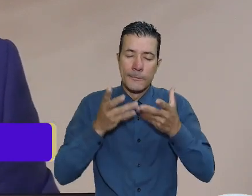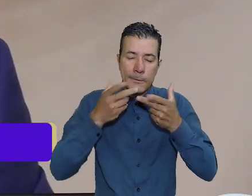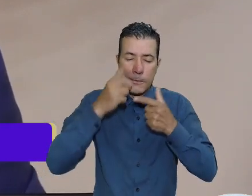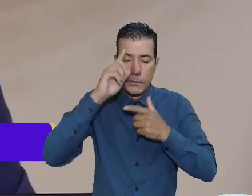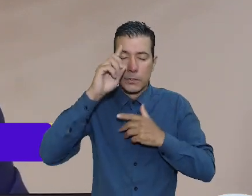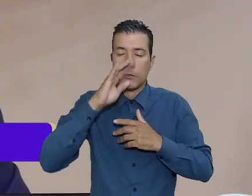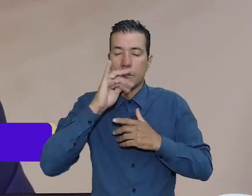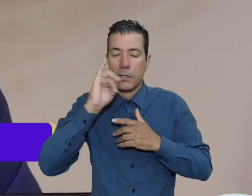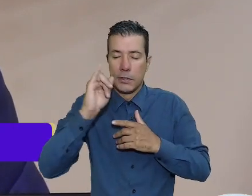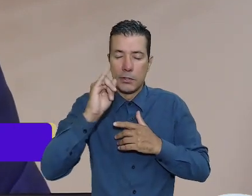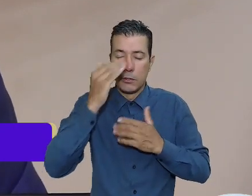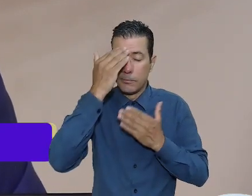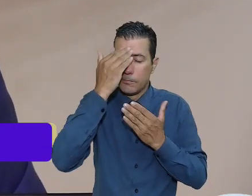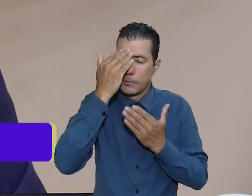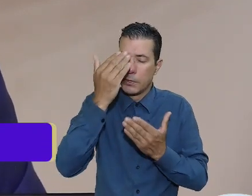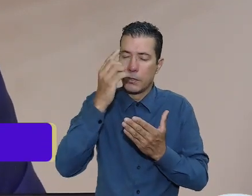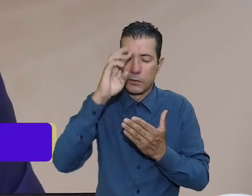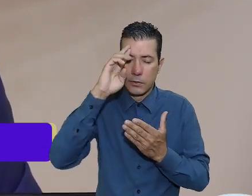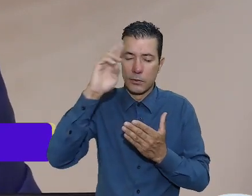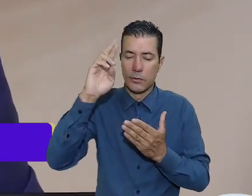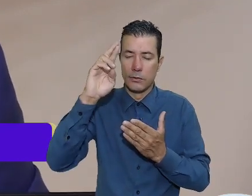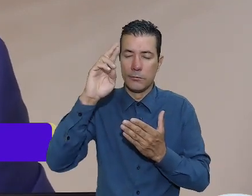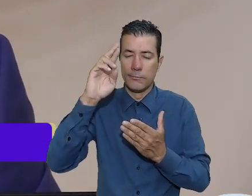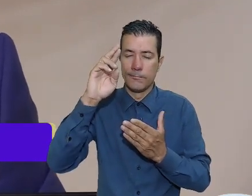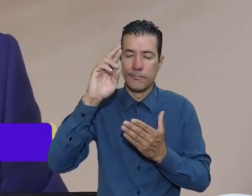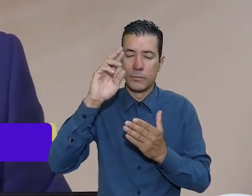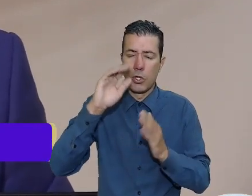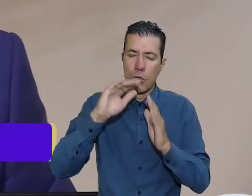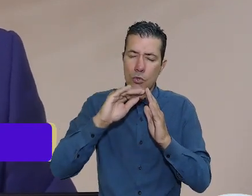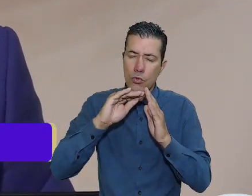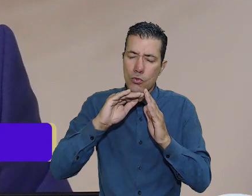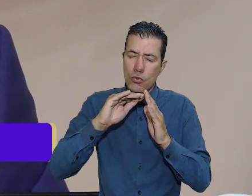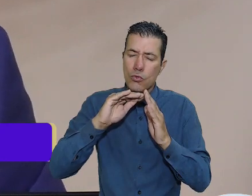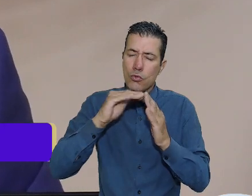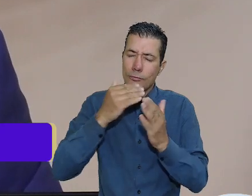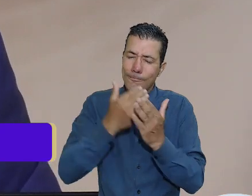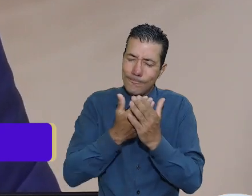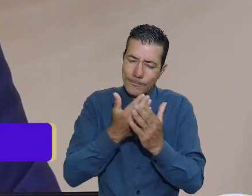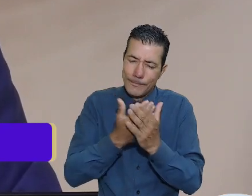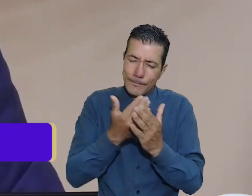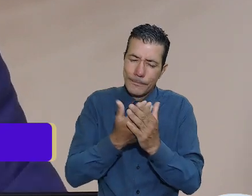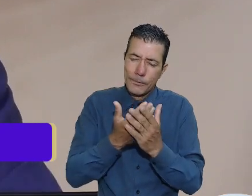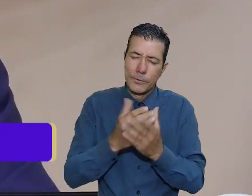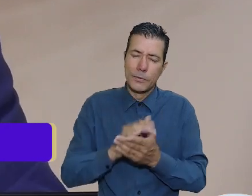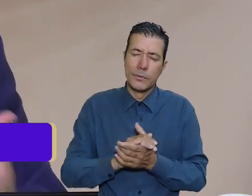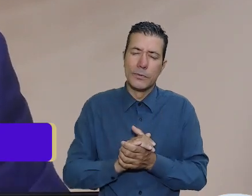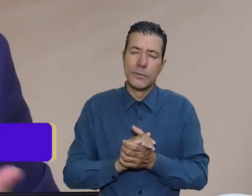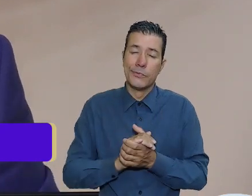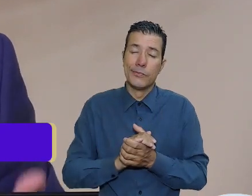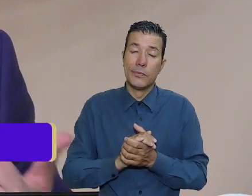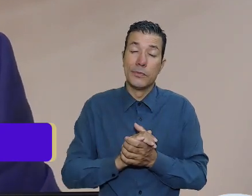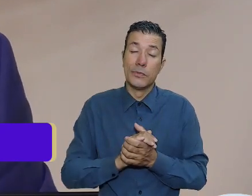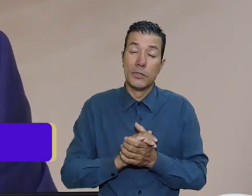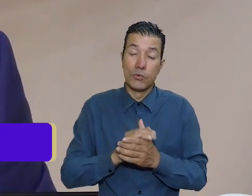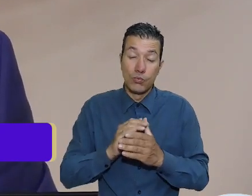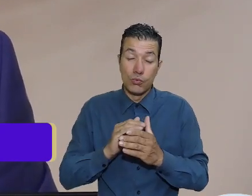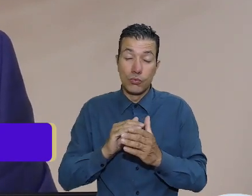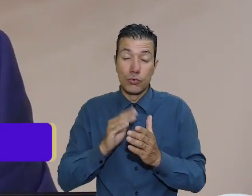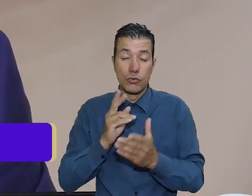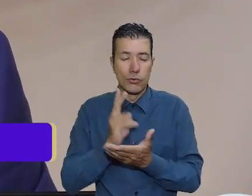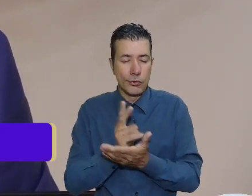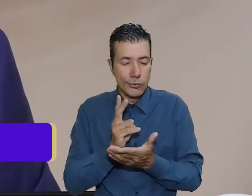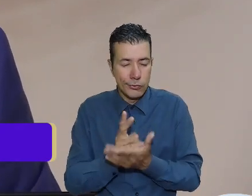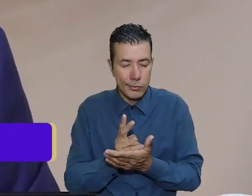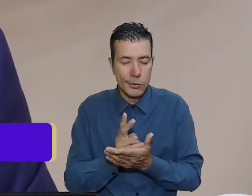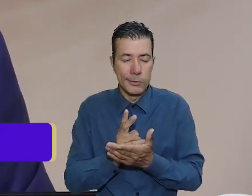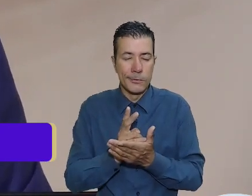Deus e Pai, muito obrigado, Senhor, por mais um estudo. Hoje nós demos um passo muito importante